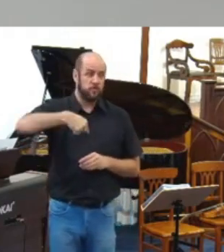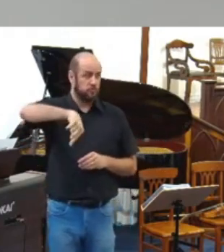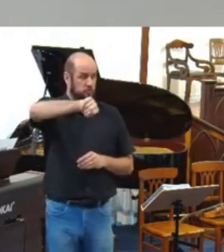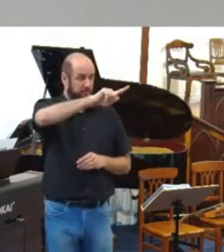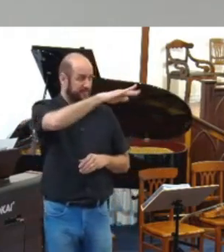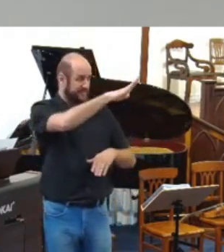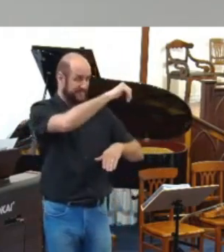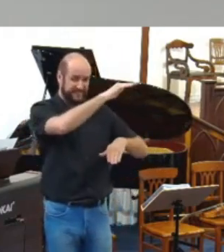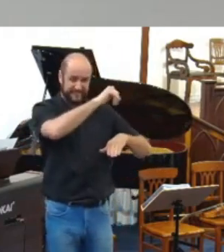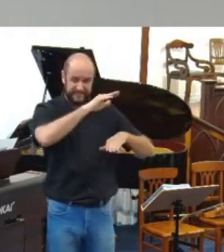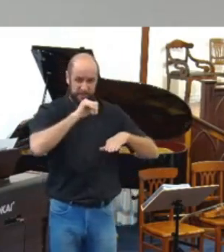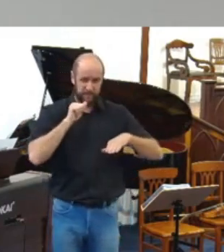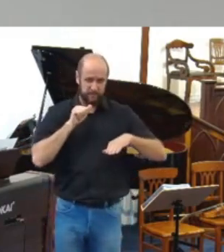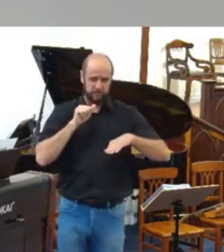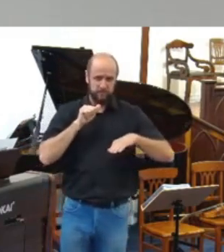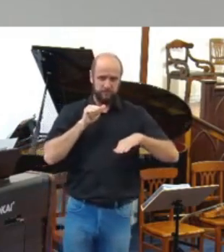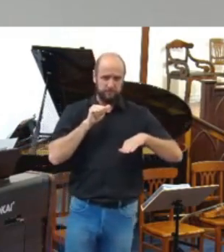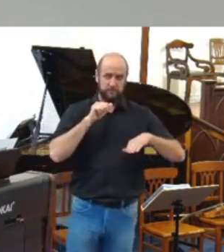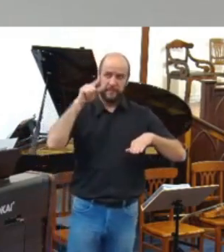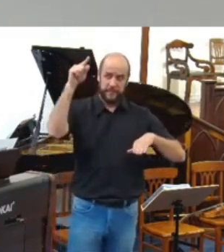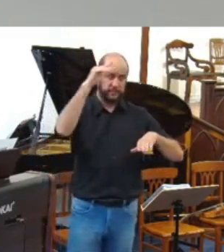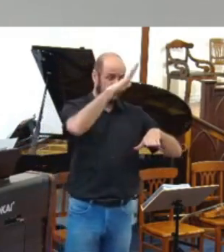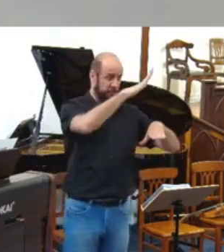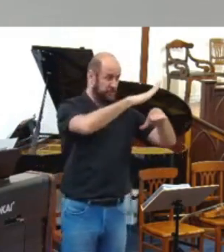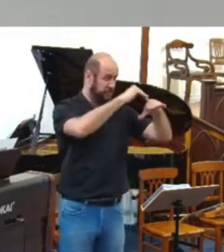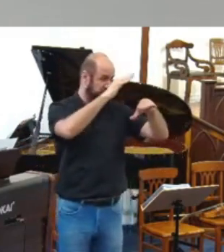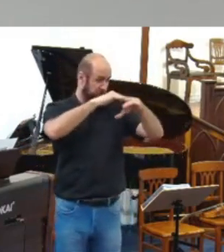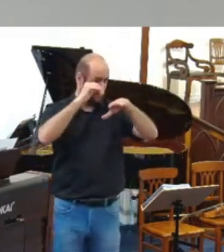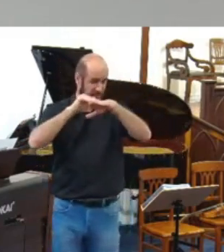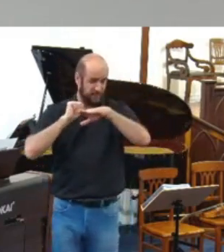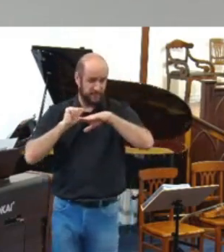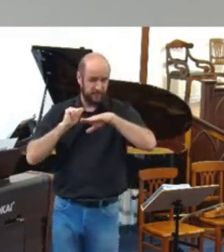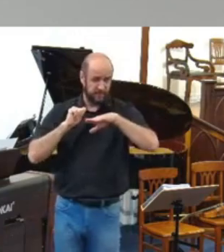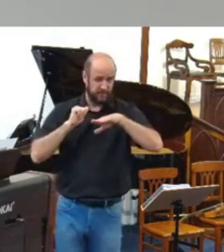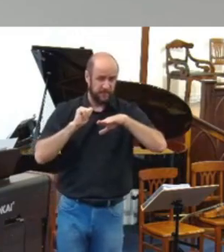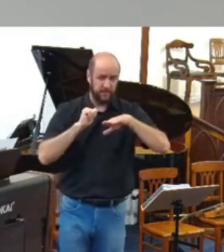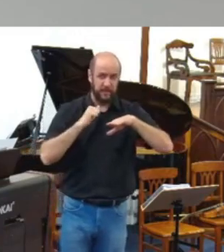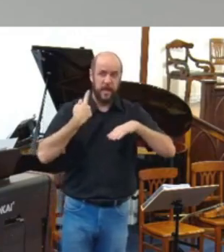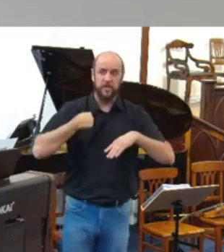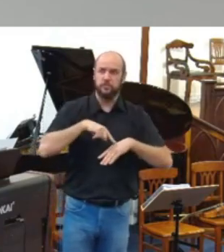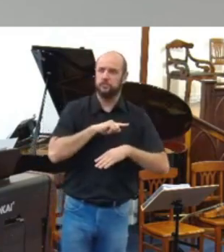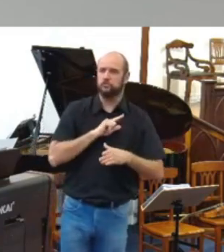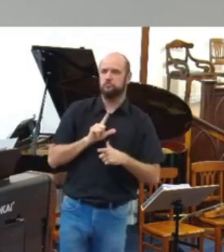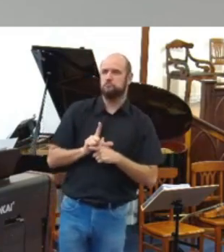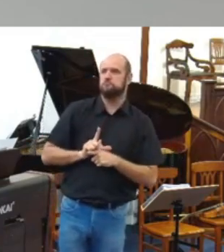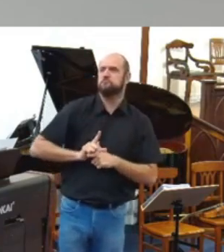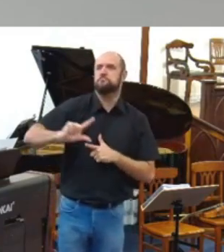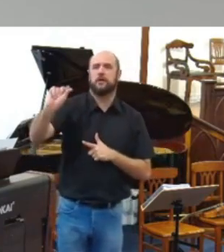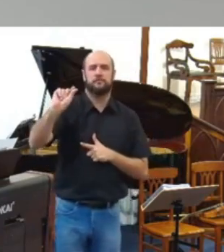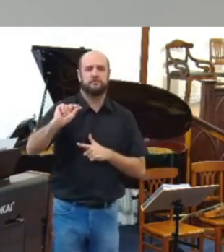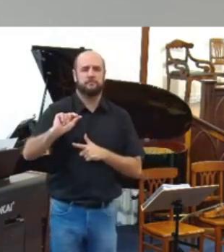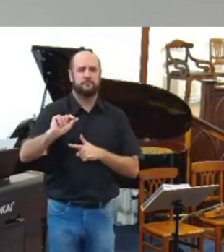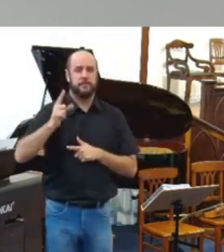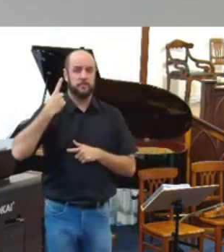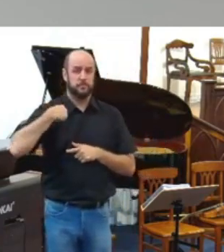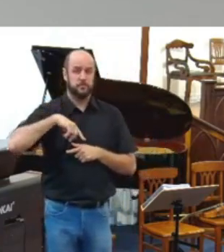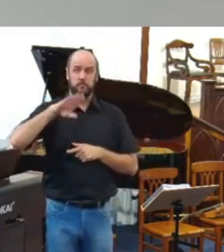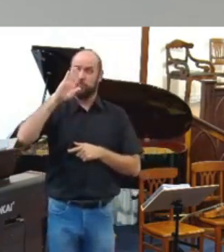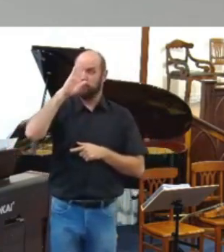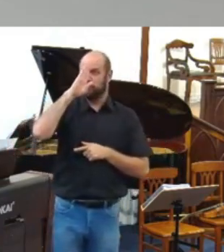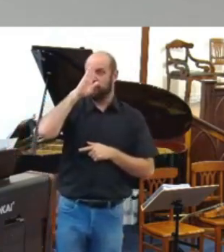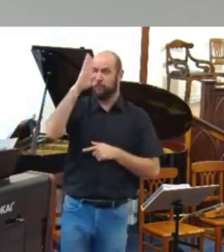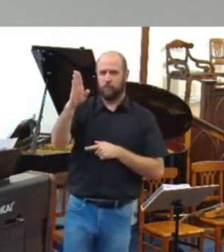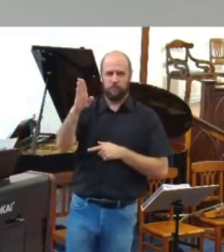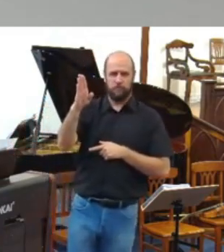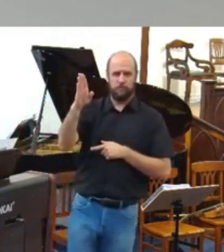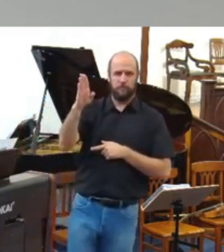para chamar. Nós fomos recebidos para partir. Nós olhamos para aquele que